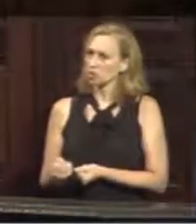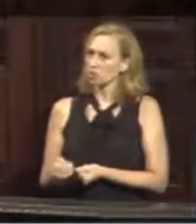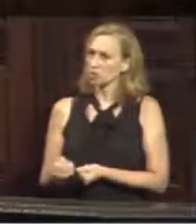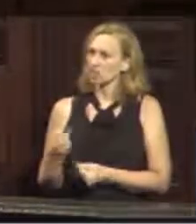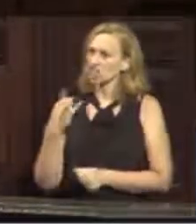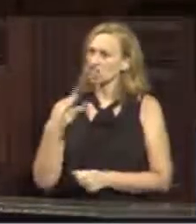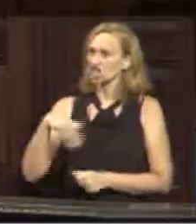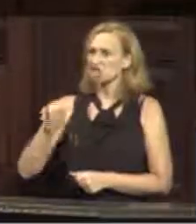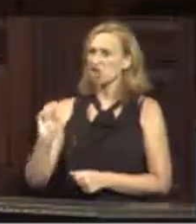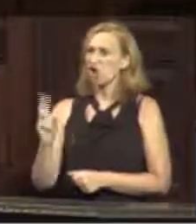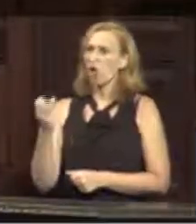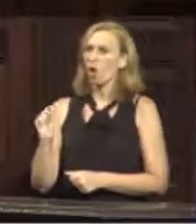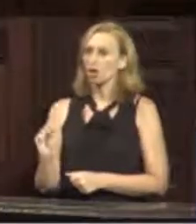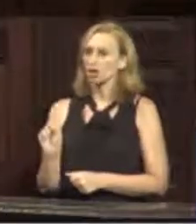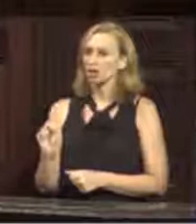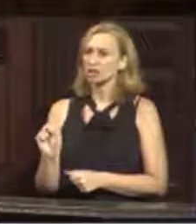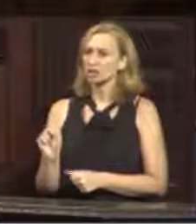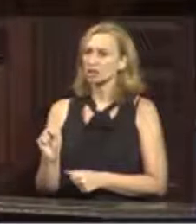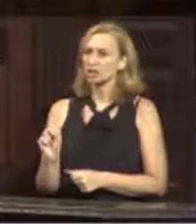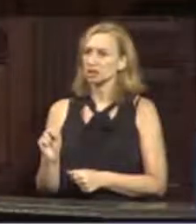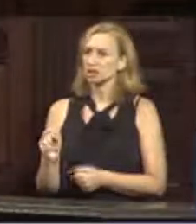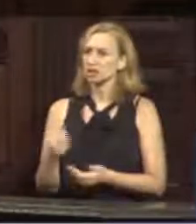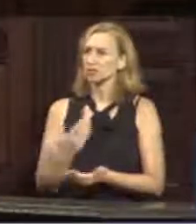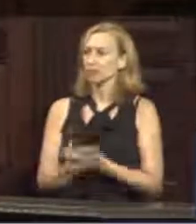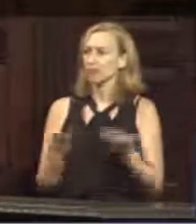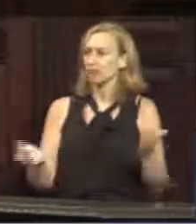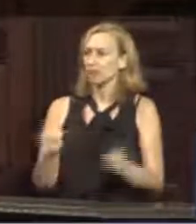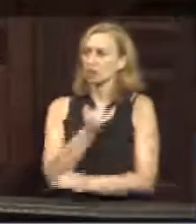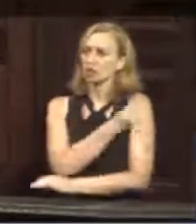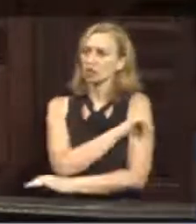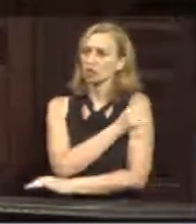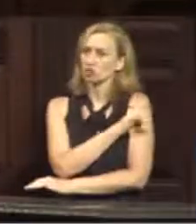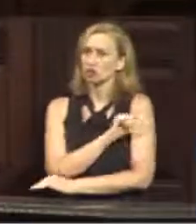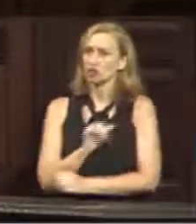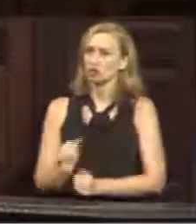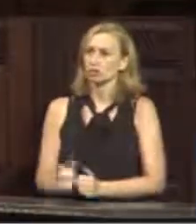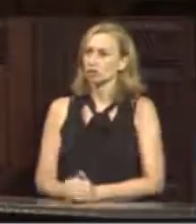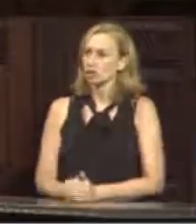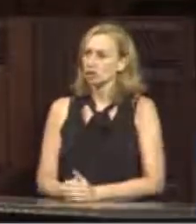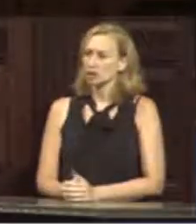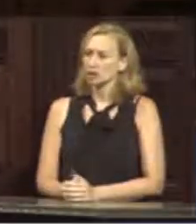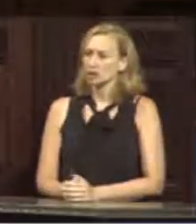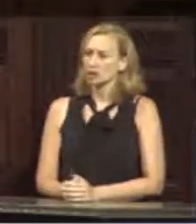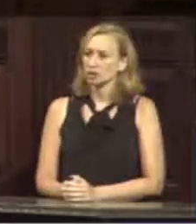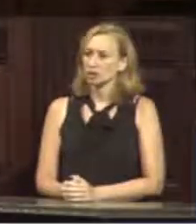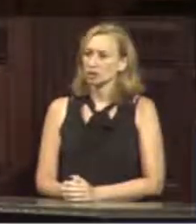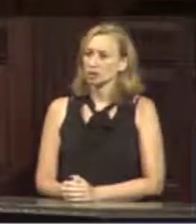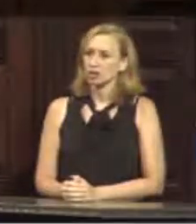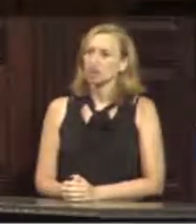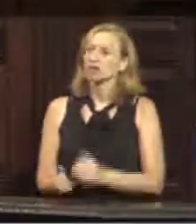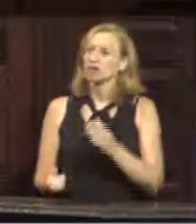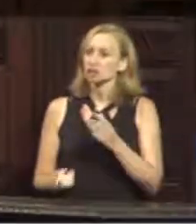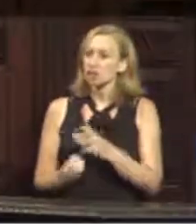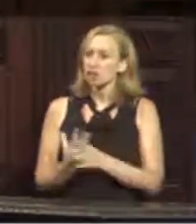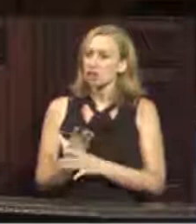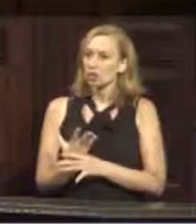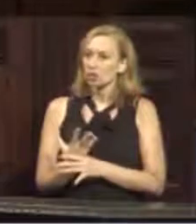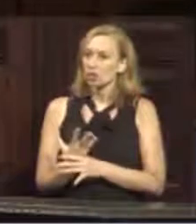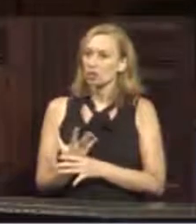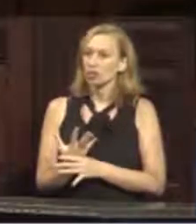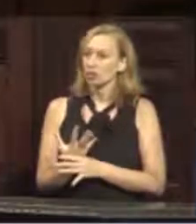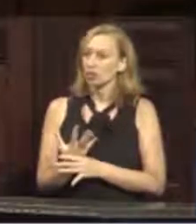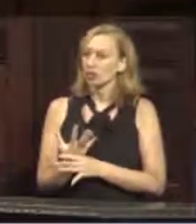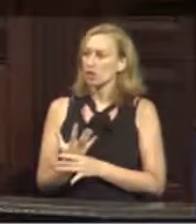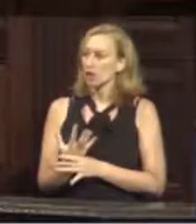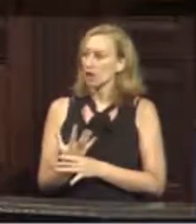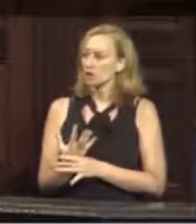3 bilhões do Estado do Rio de Janeiro pelo ralo. Quando se criou, e por último, para não atropelar o seu tempo,